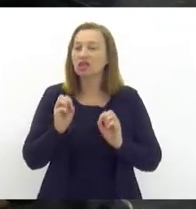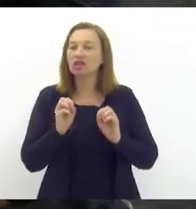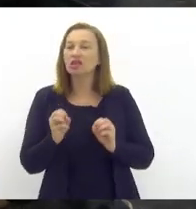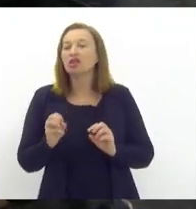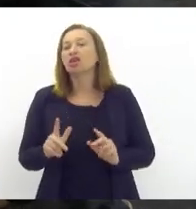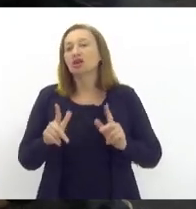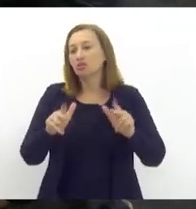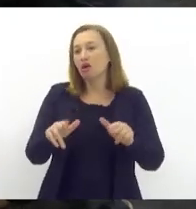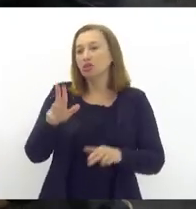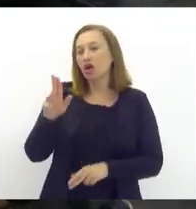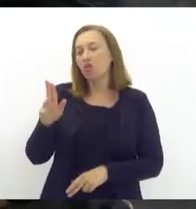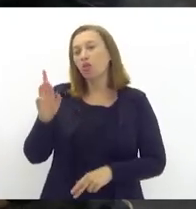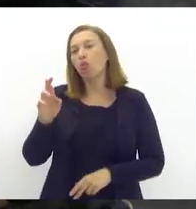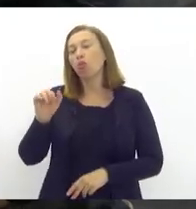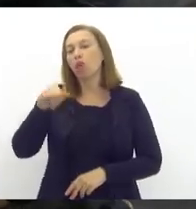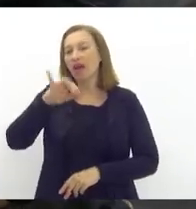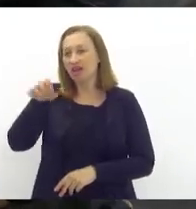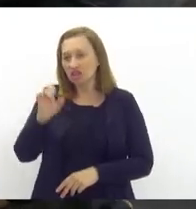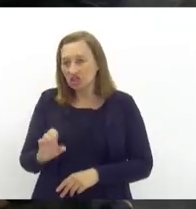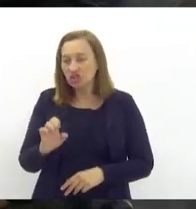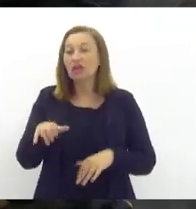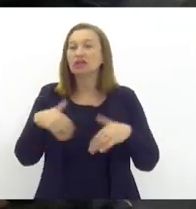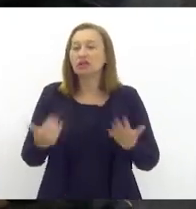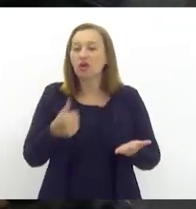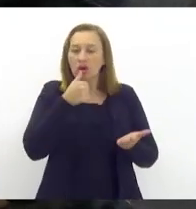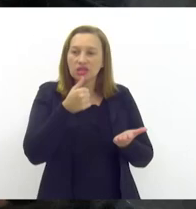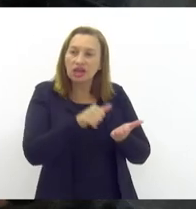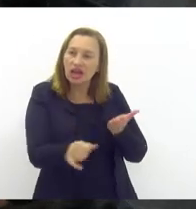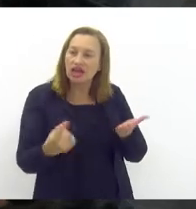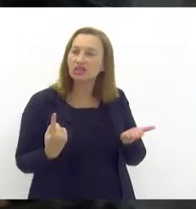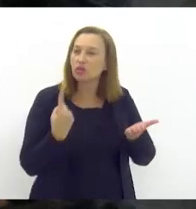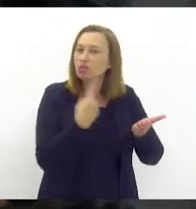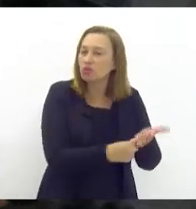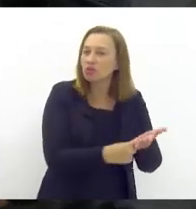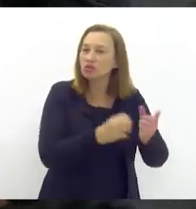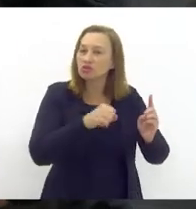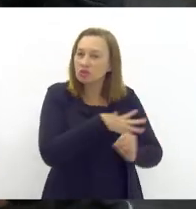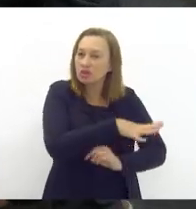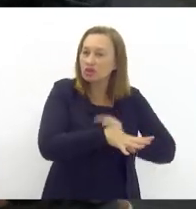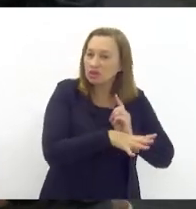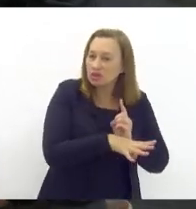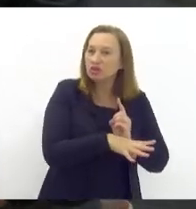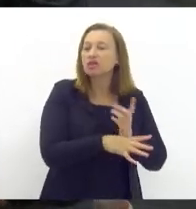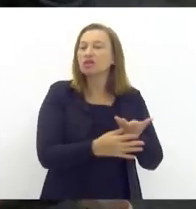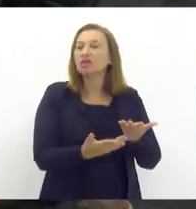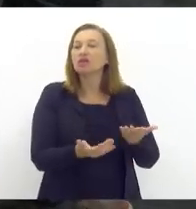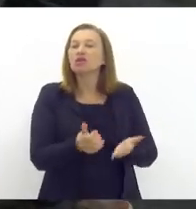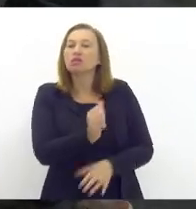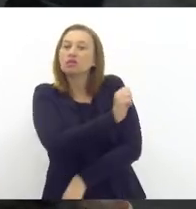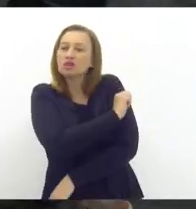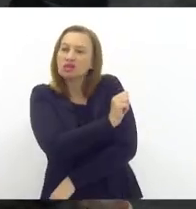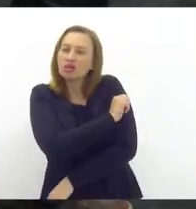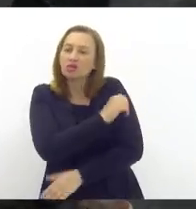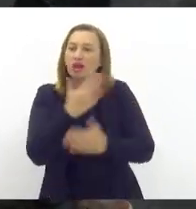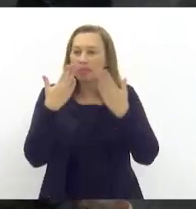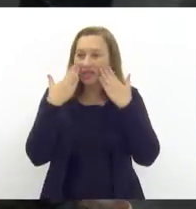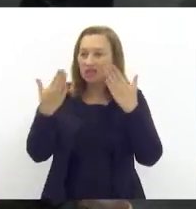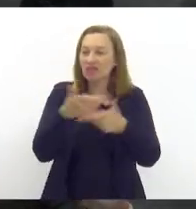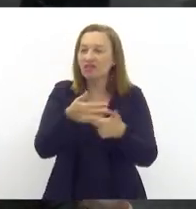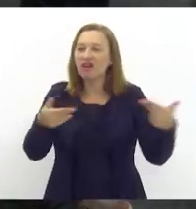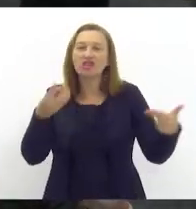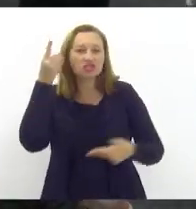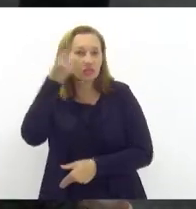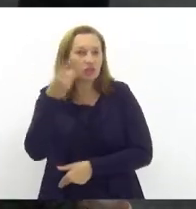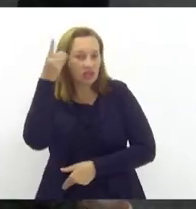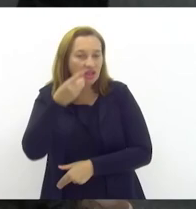aqui, a carta compromisso pela assistência e permanência estudantil apresentada a muitos deputados